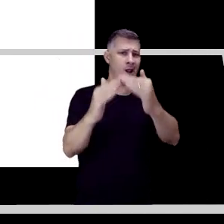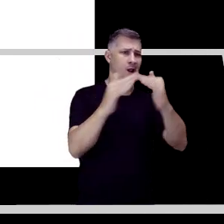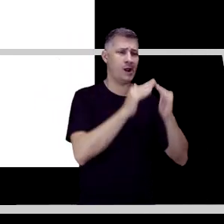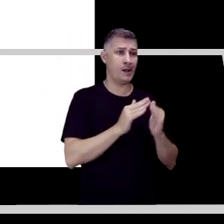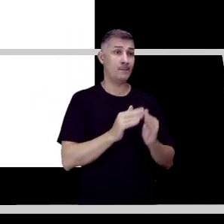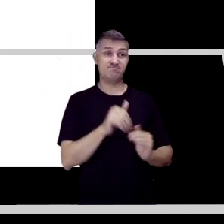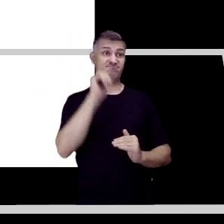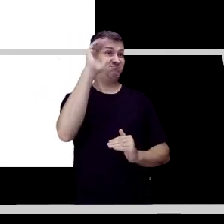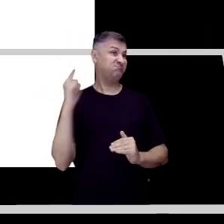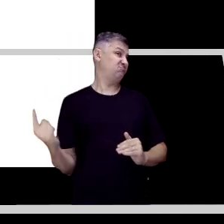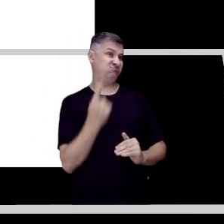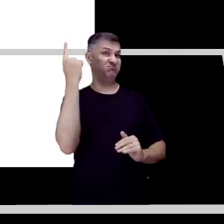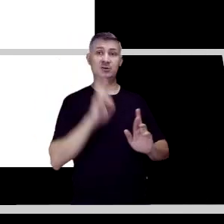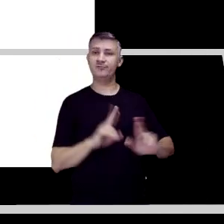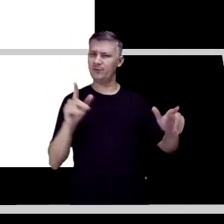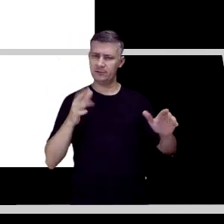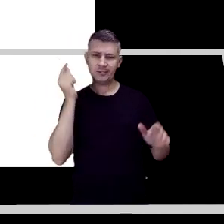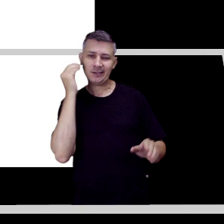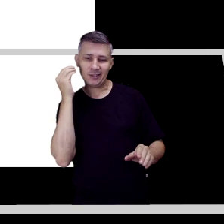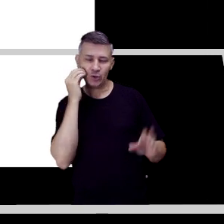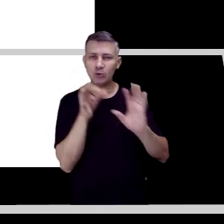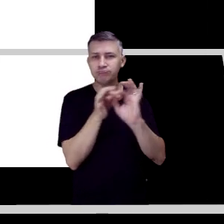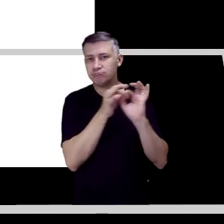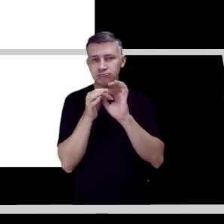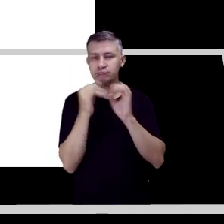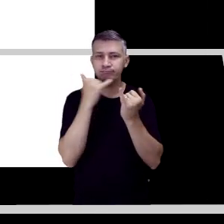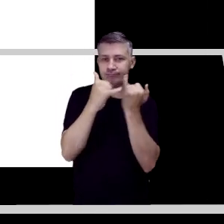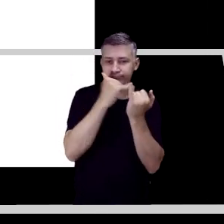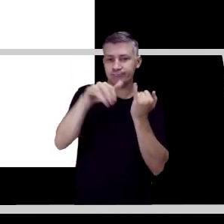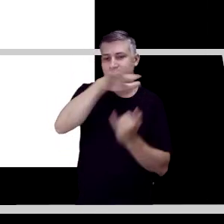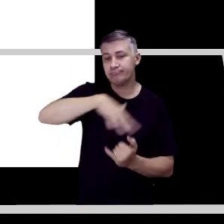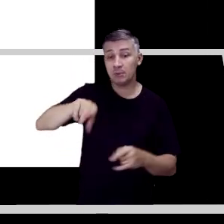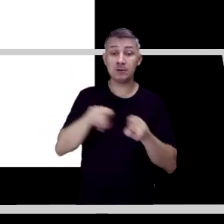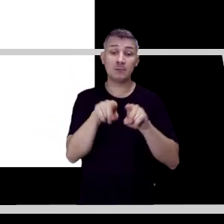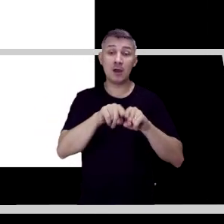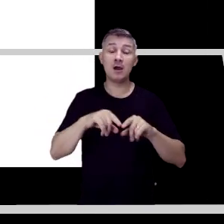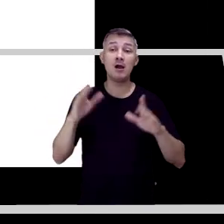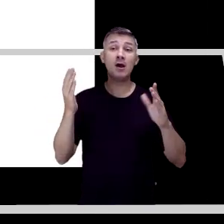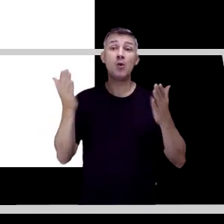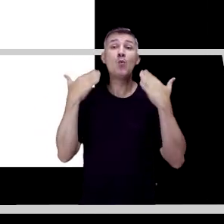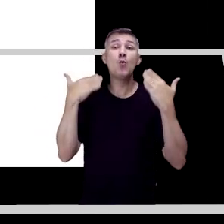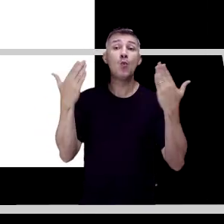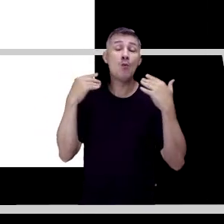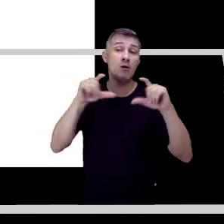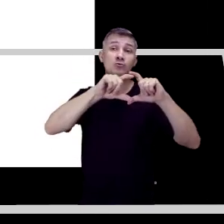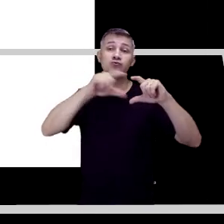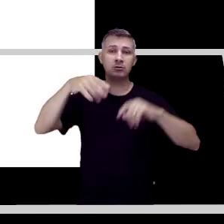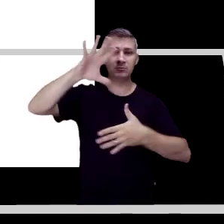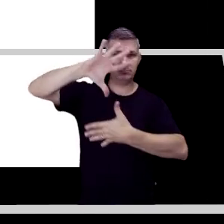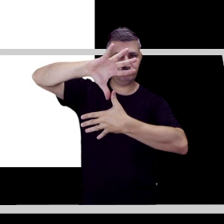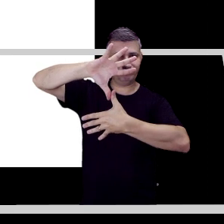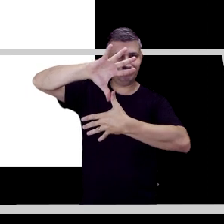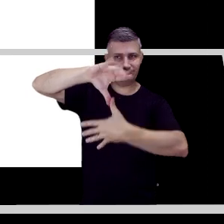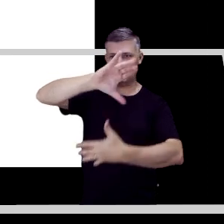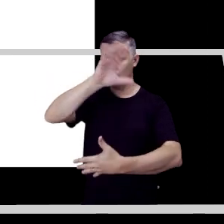os vizinhos, com, assim, o contexto do bairro. E a escala do trópico, que a gente chama, que é